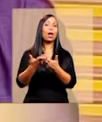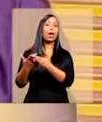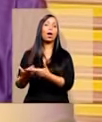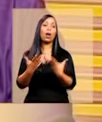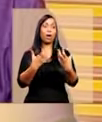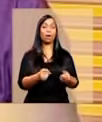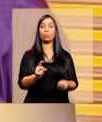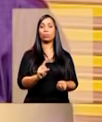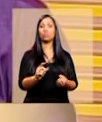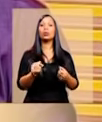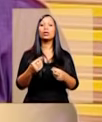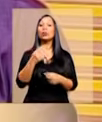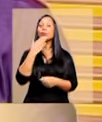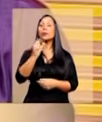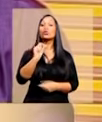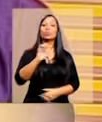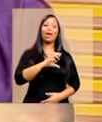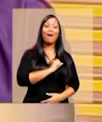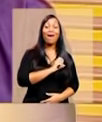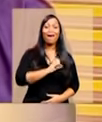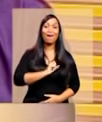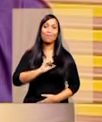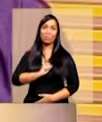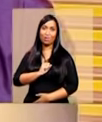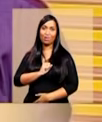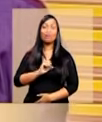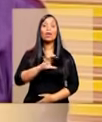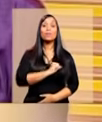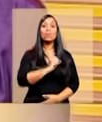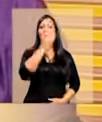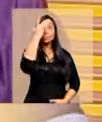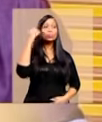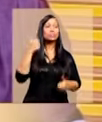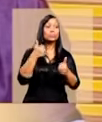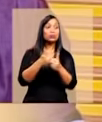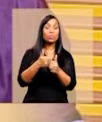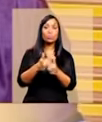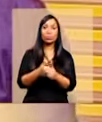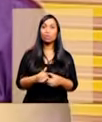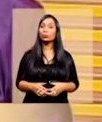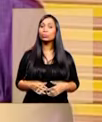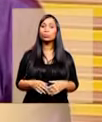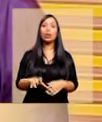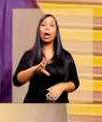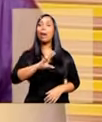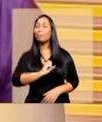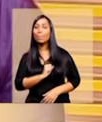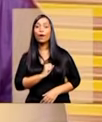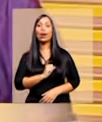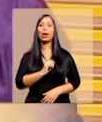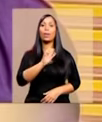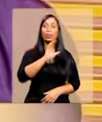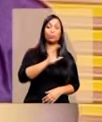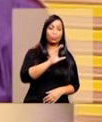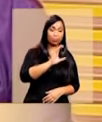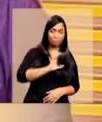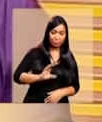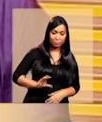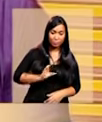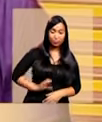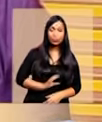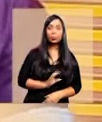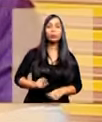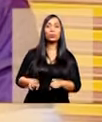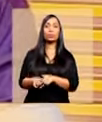tolerar os outros. O que ele pede é para amar. E amar aqueles que são próximos. Ou seja, ele não pede para amar o cristão,